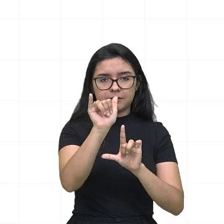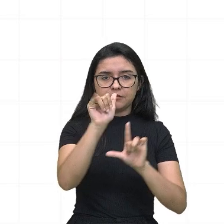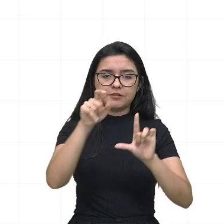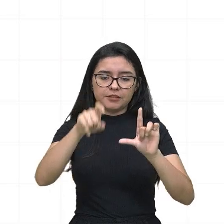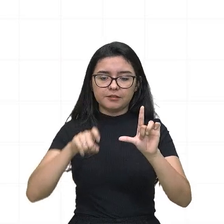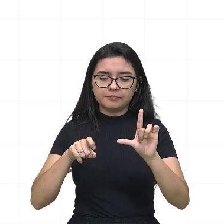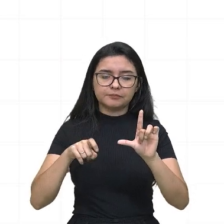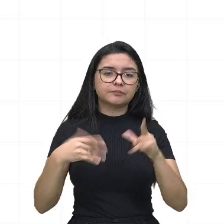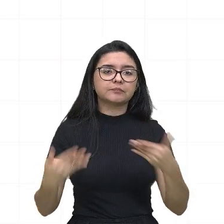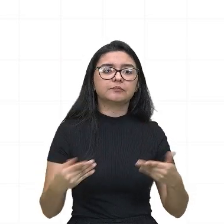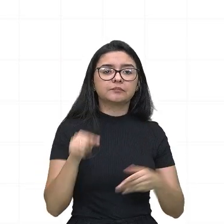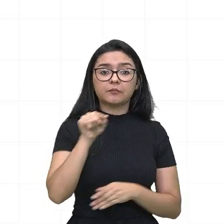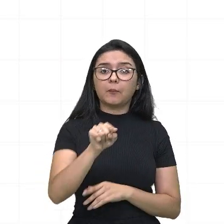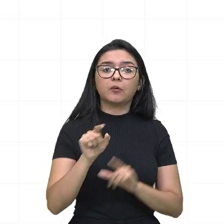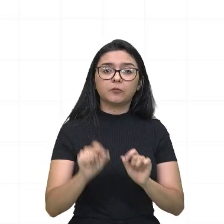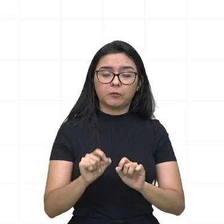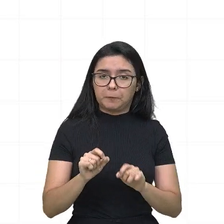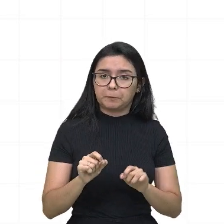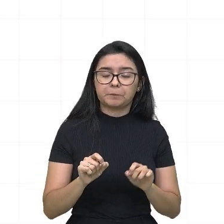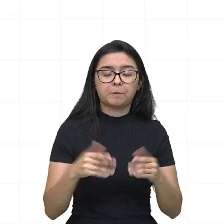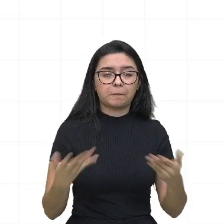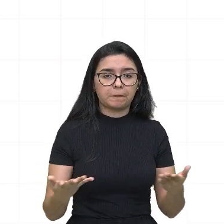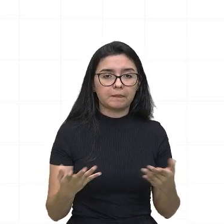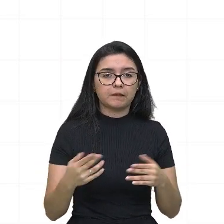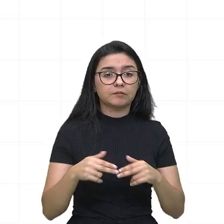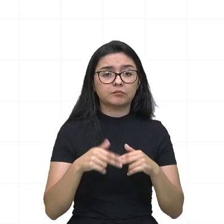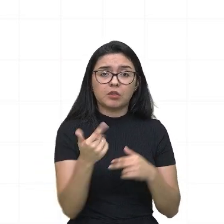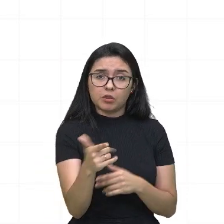pessoal, apesar de